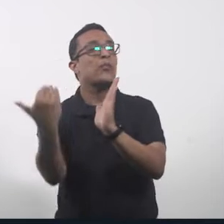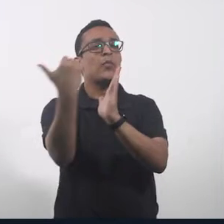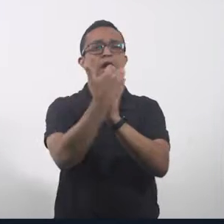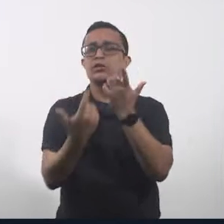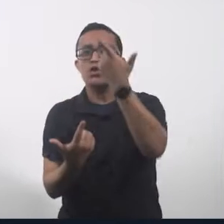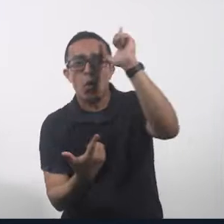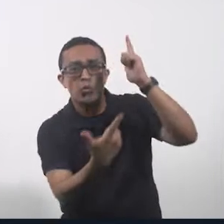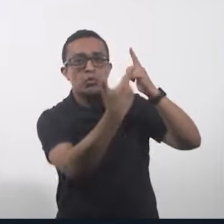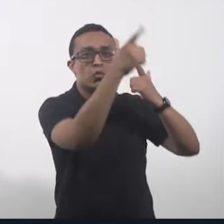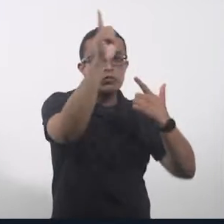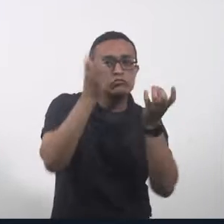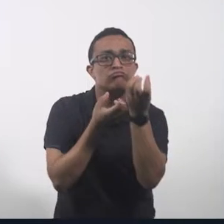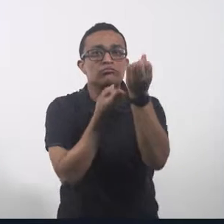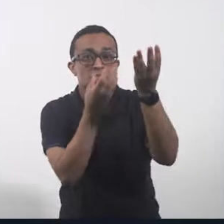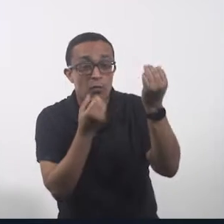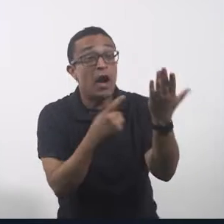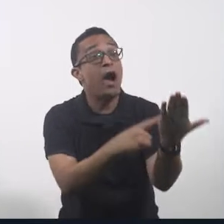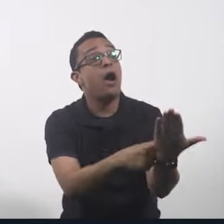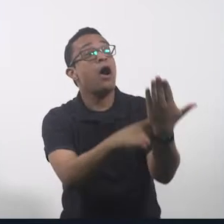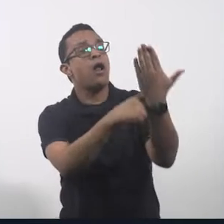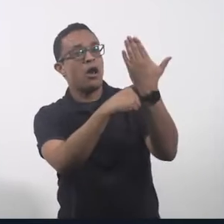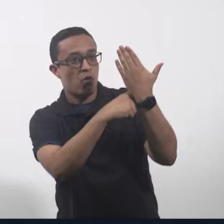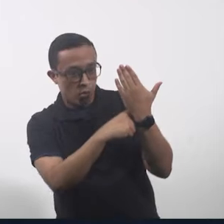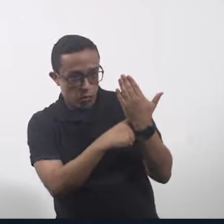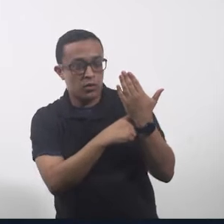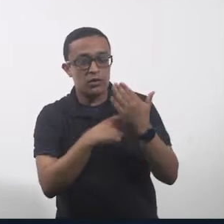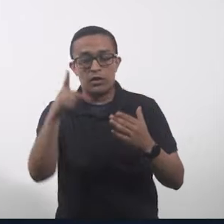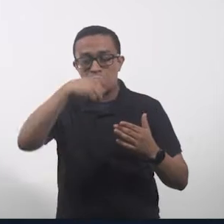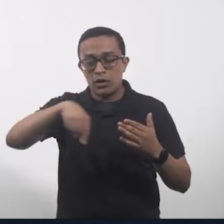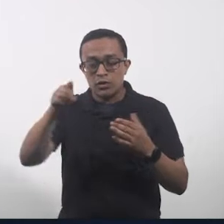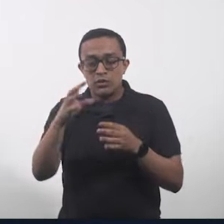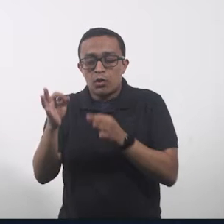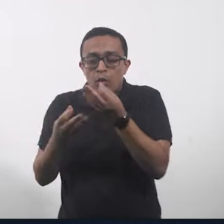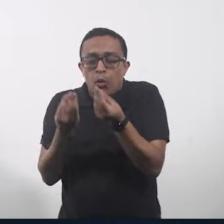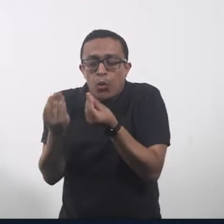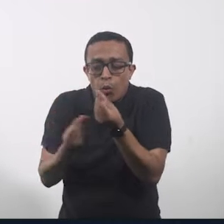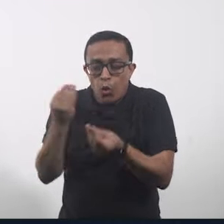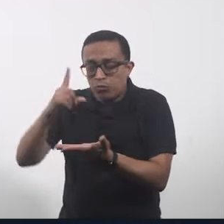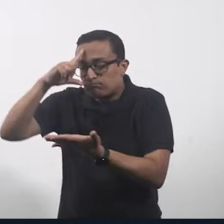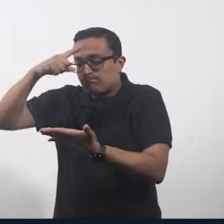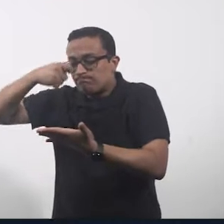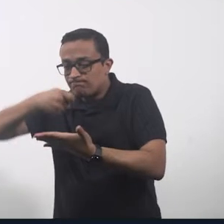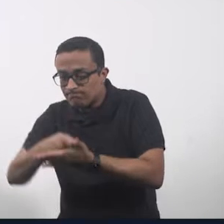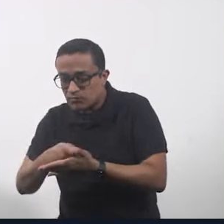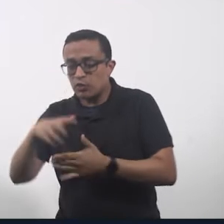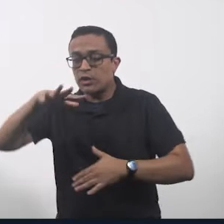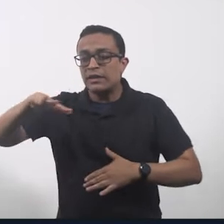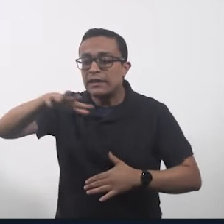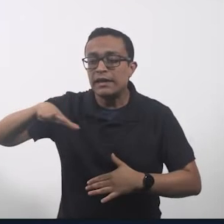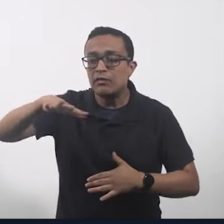informações epidemiológicas para nos ajudar aí, né, rotineiramente na classificação e na tomada de decisão.